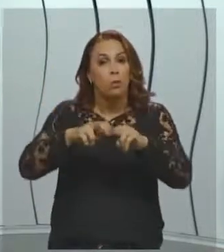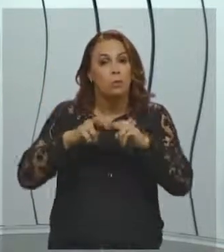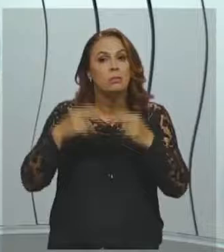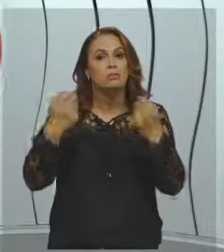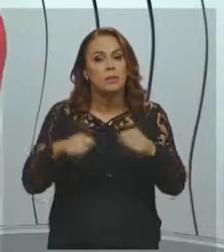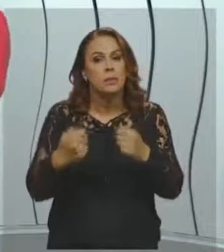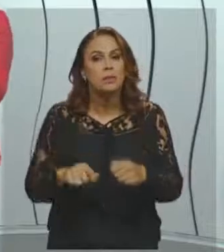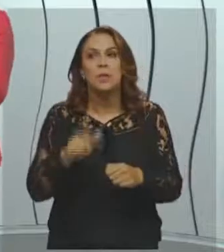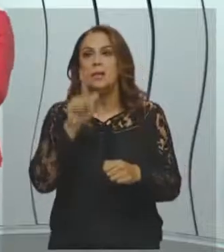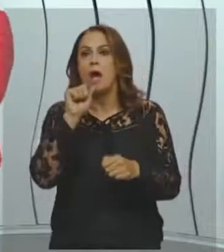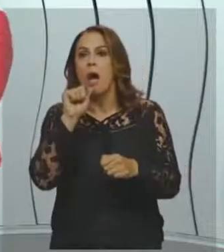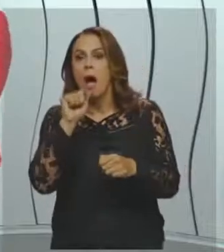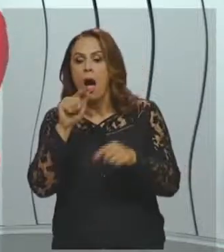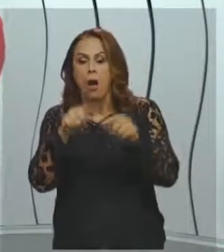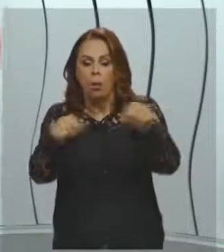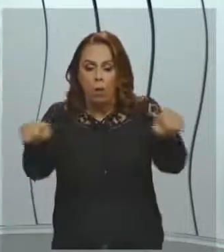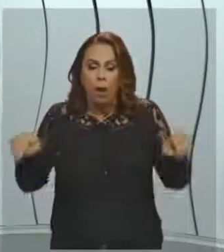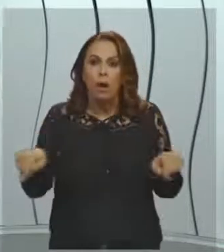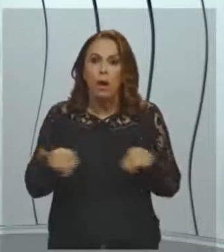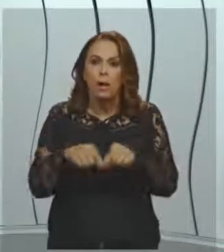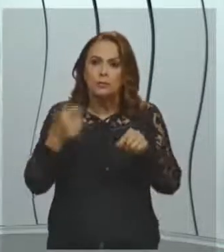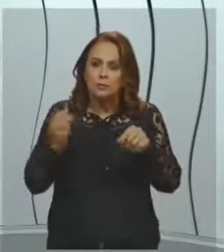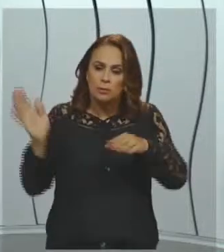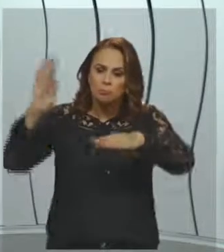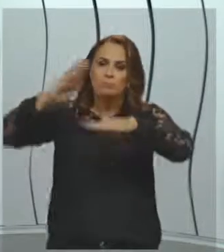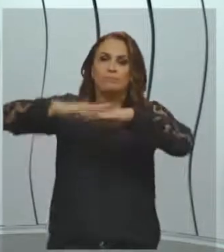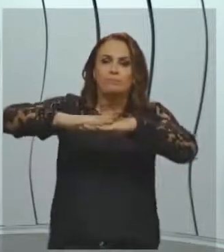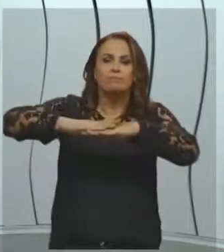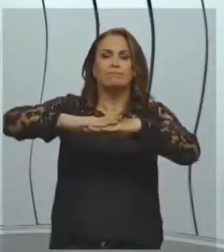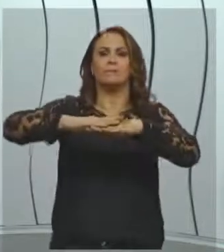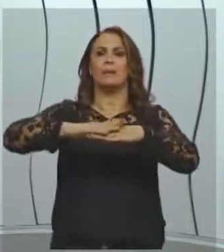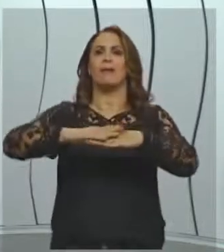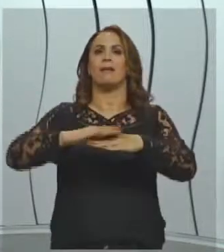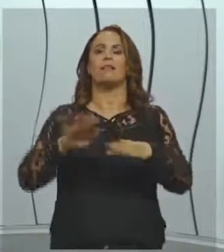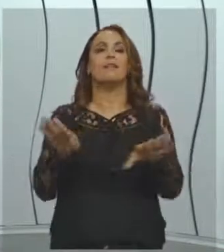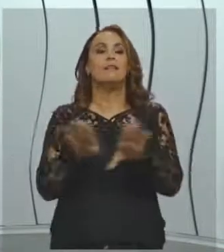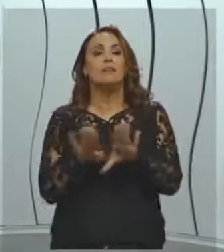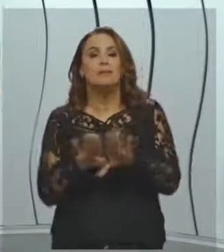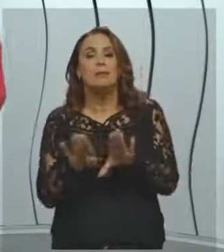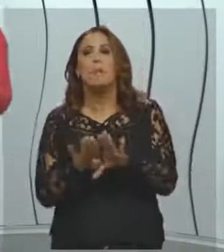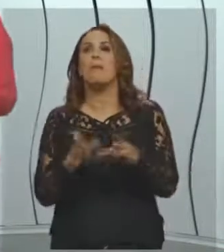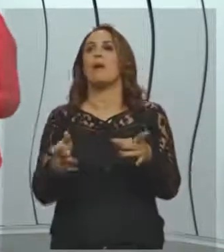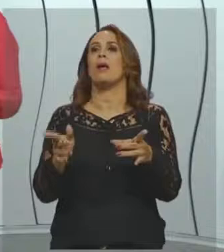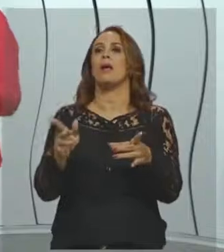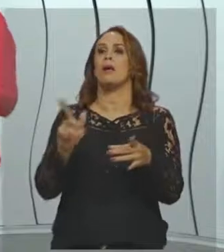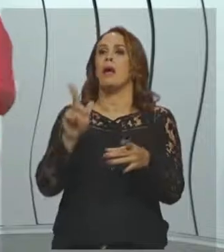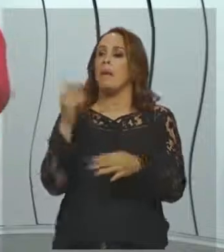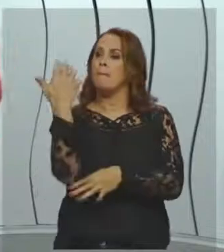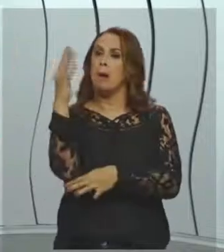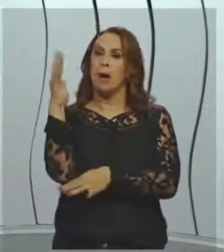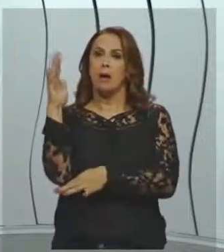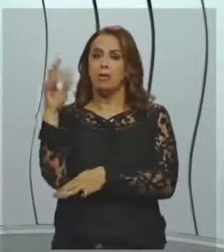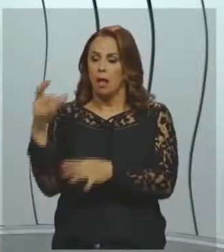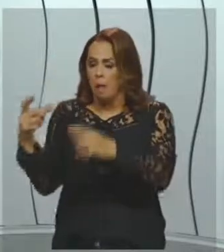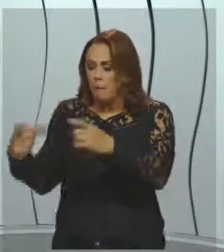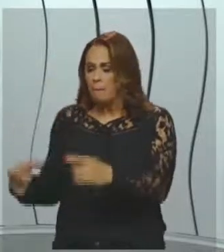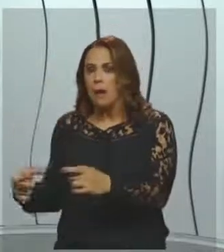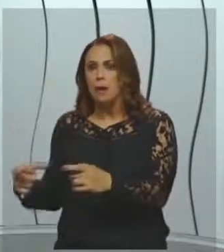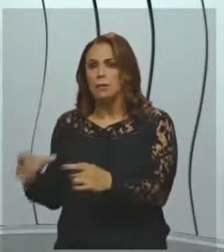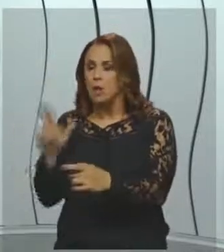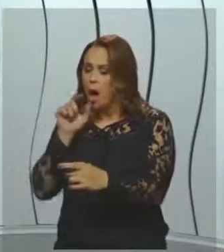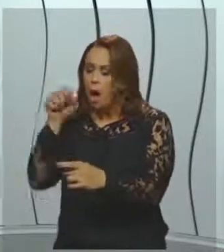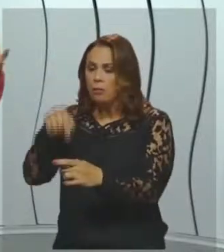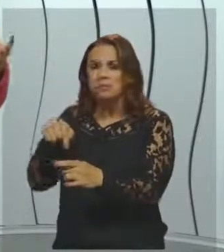não deixe objetos que acumulam água, as plantas nos pratinhos, não deixe, porque a água